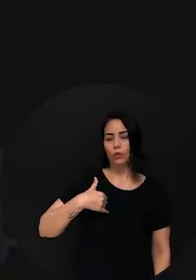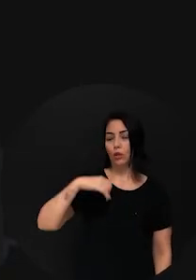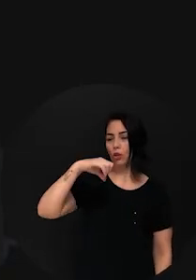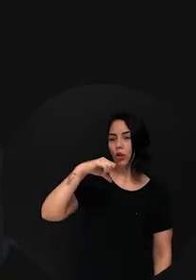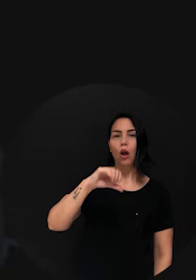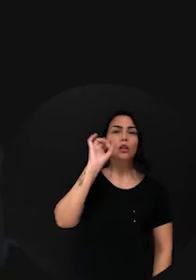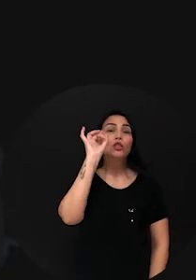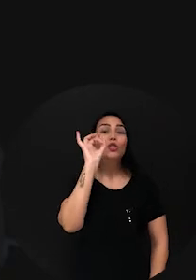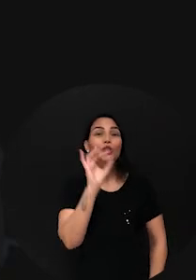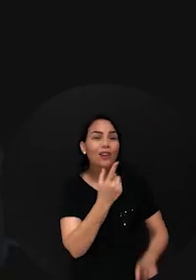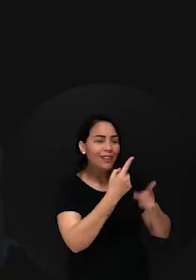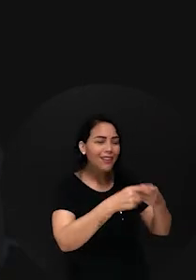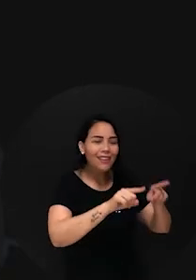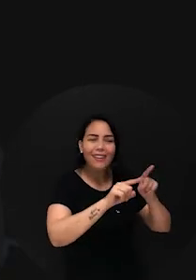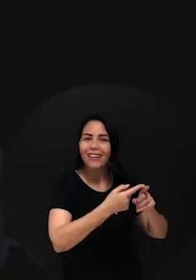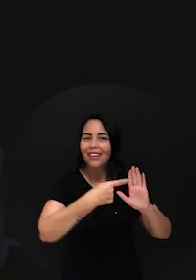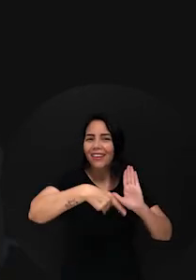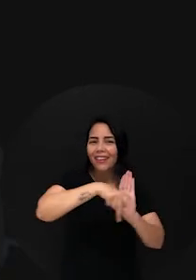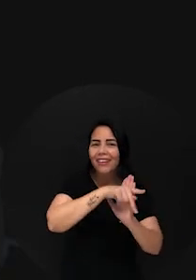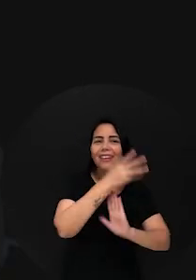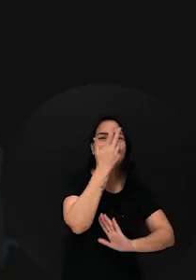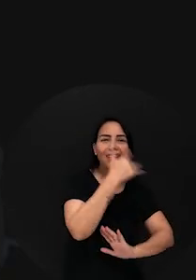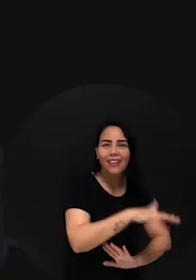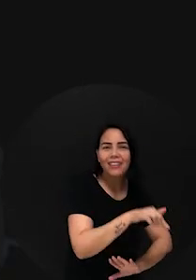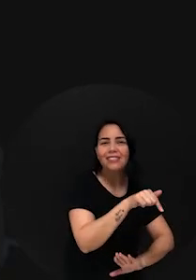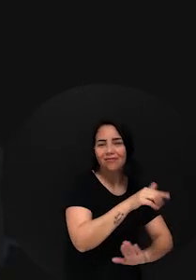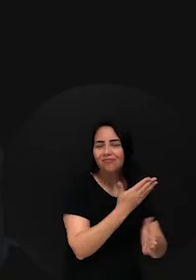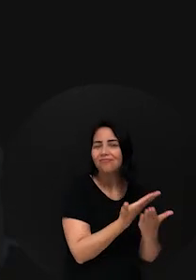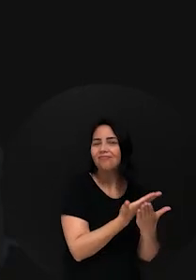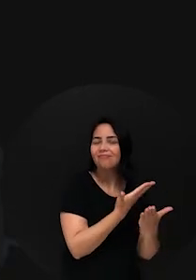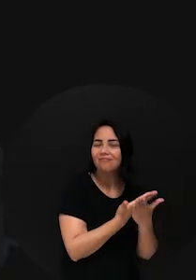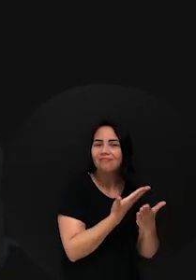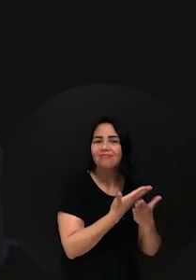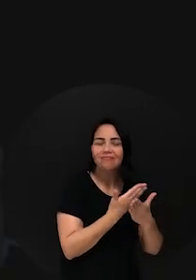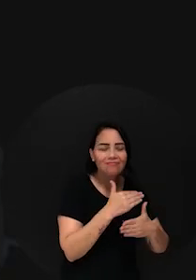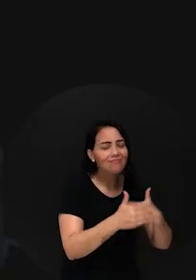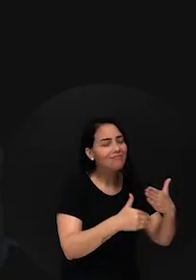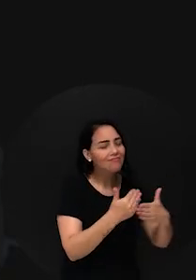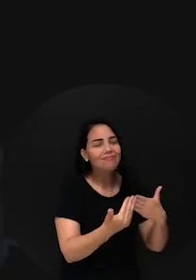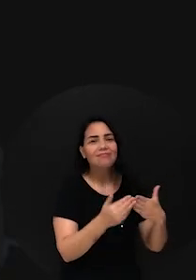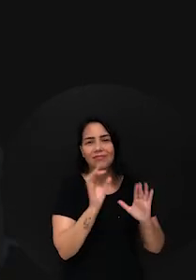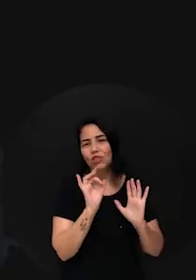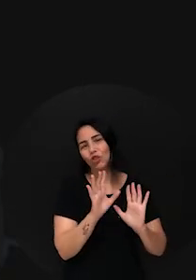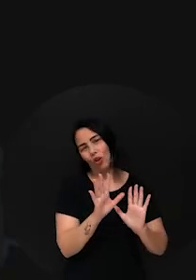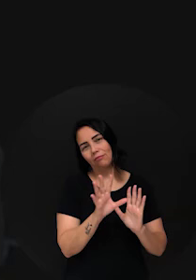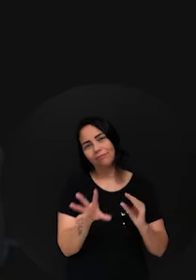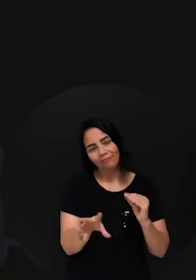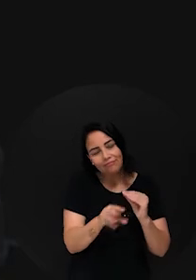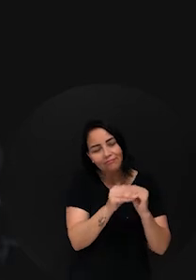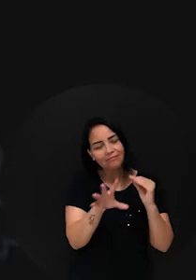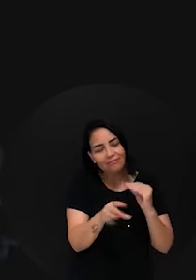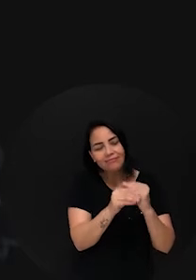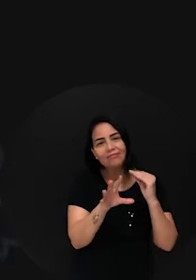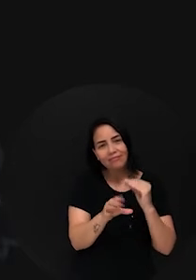musicalização. Porque na musicalização, de certa forma, elas já vão ter um pouquinho de tudo também das aulas complementares.